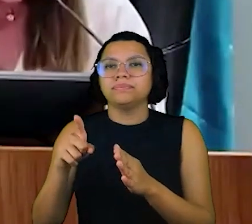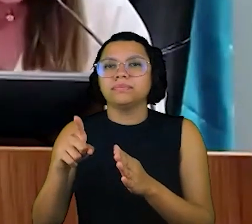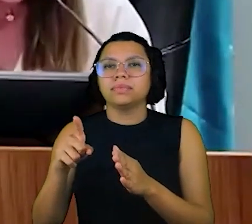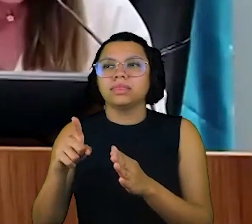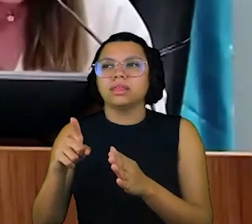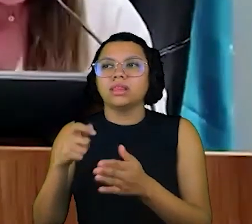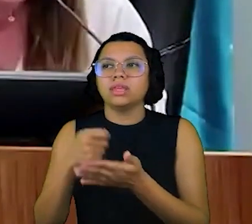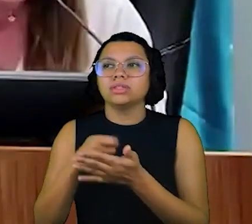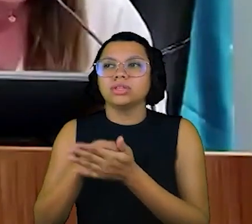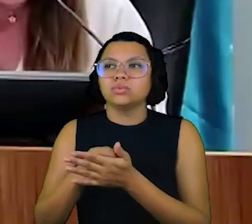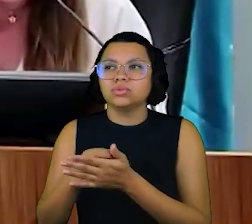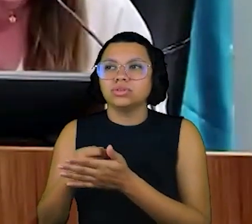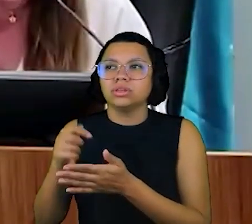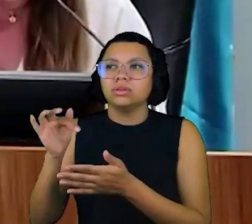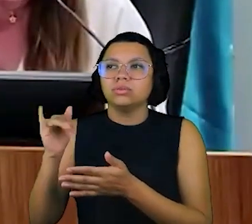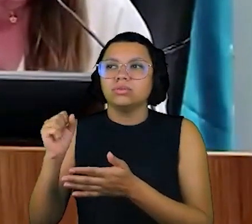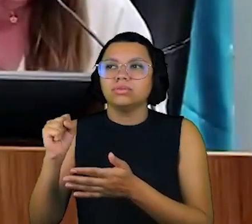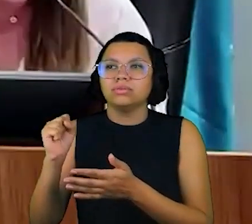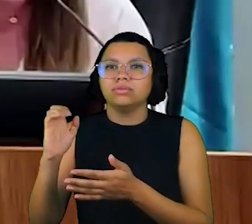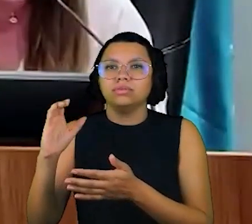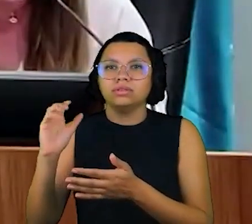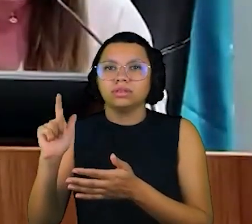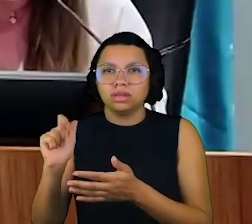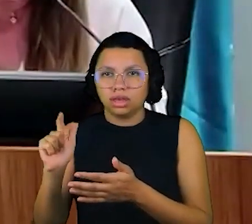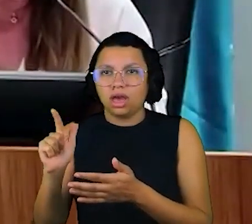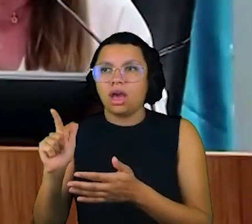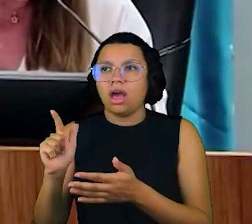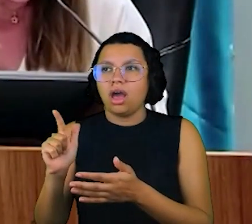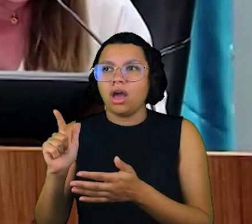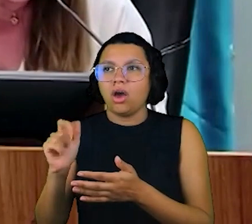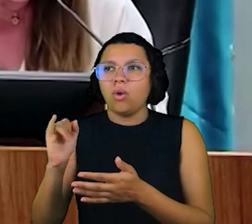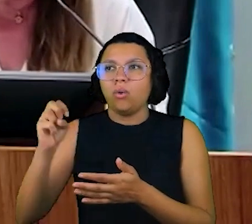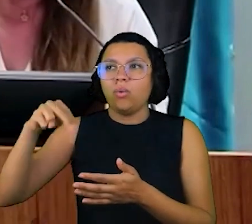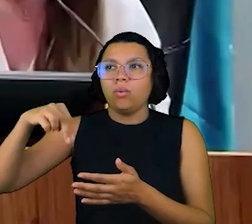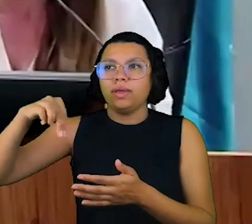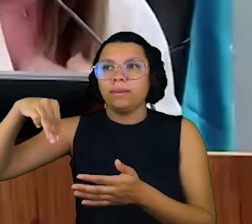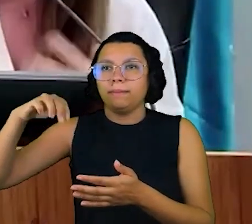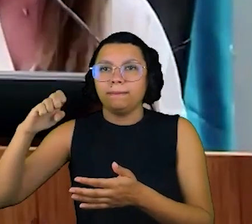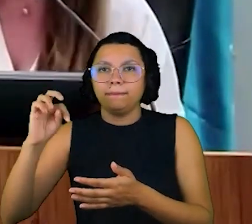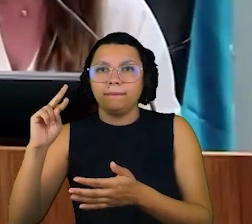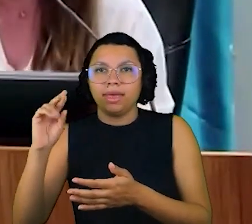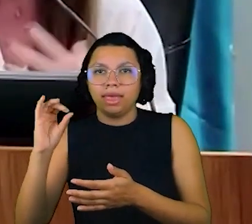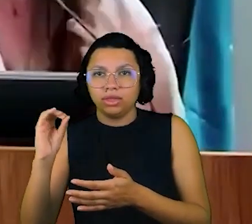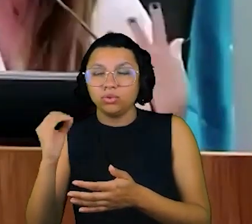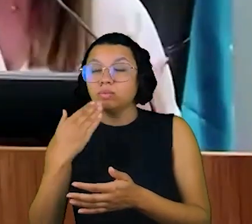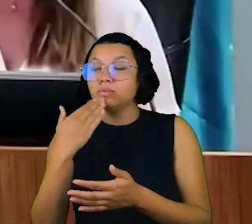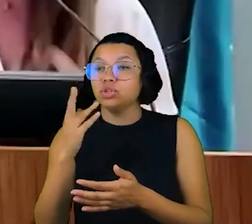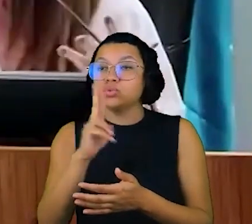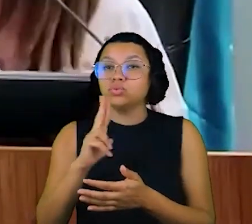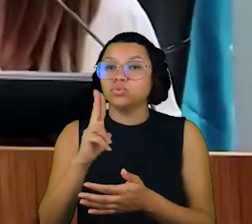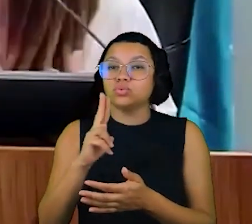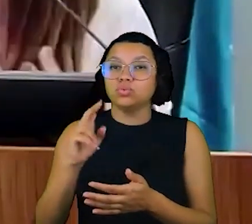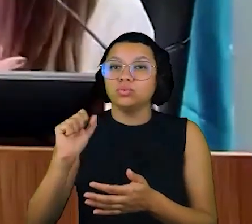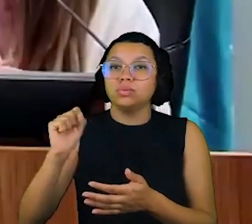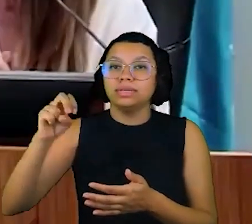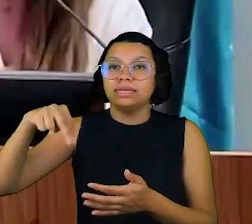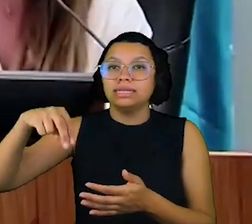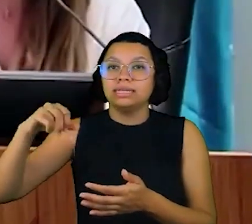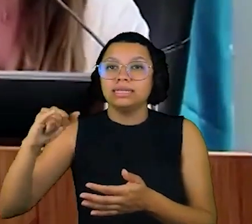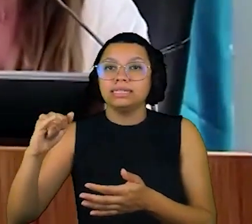uma execução fiscal que o Inmetro solicitou o uso do sniper. Enfim, né?